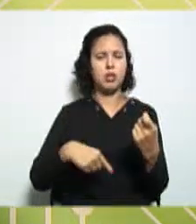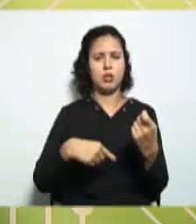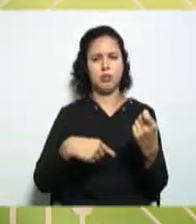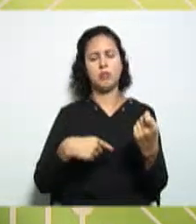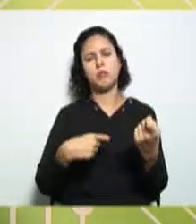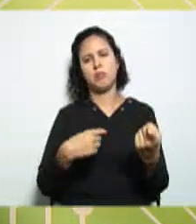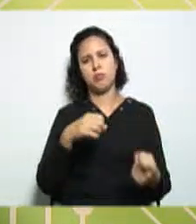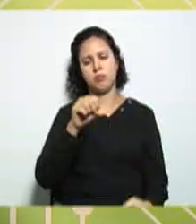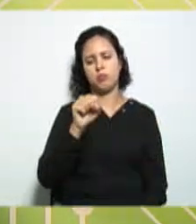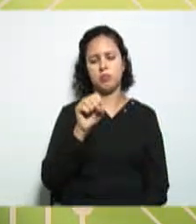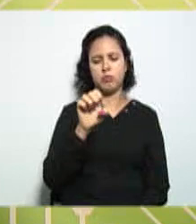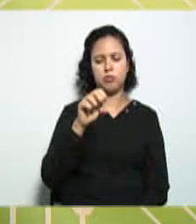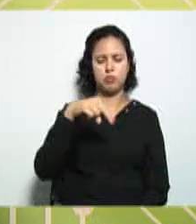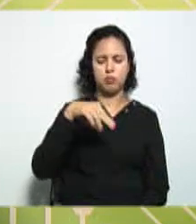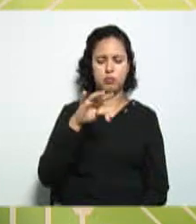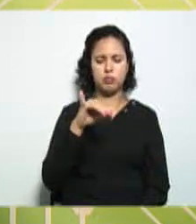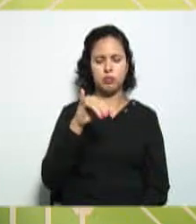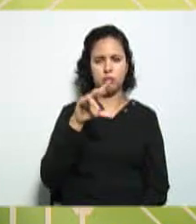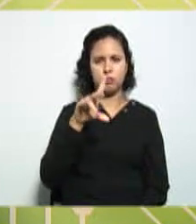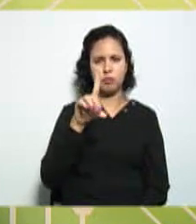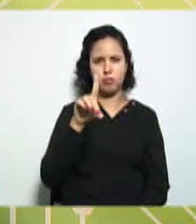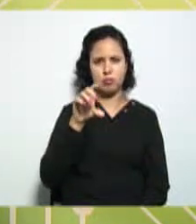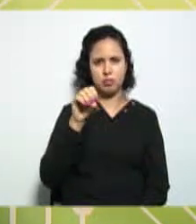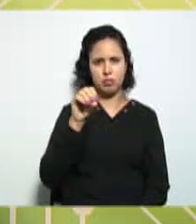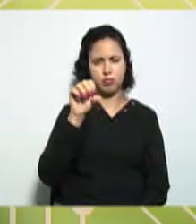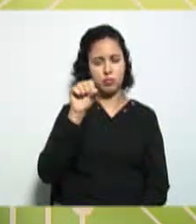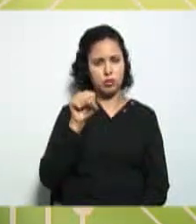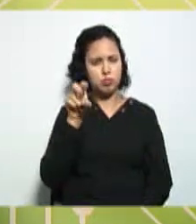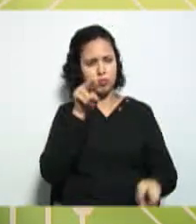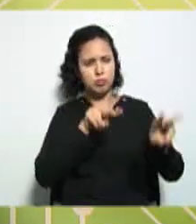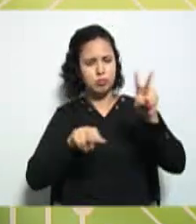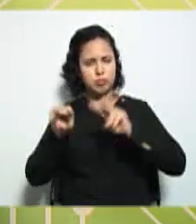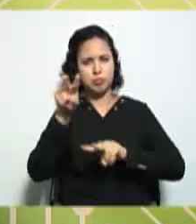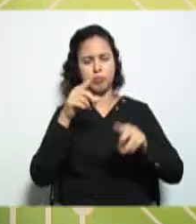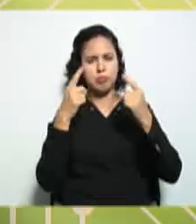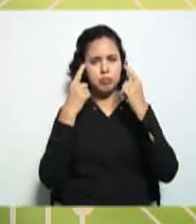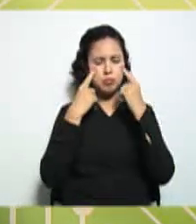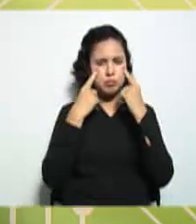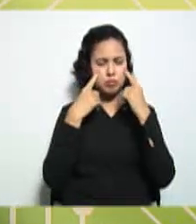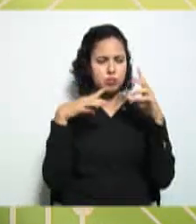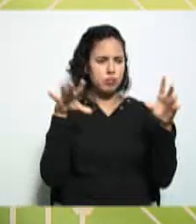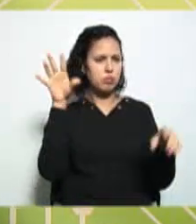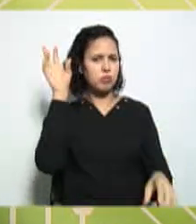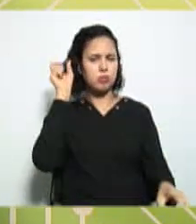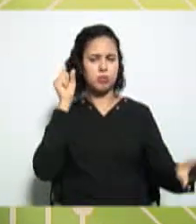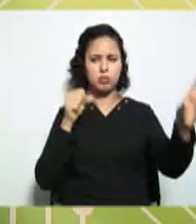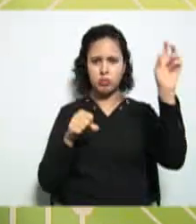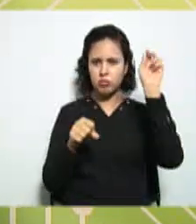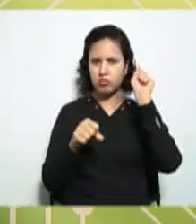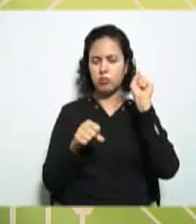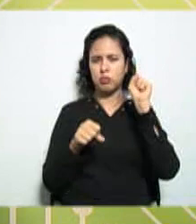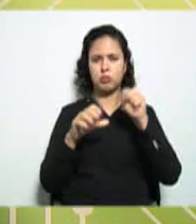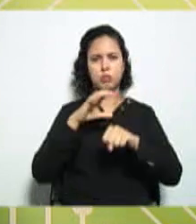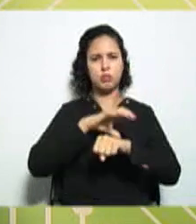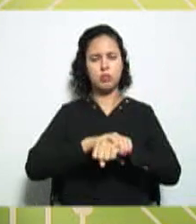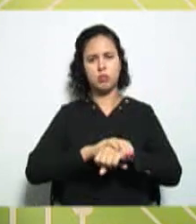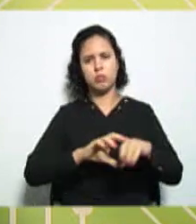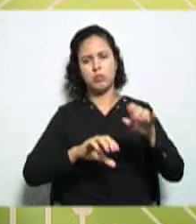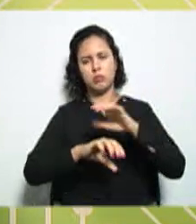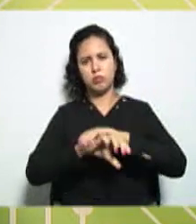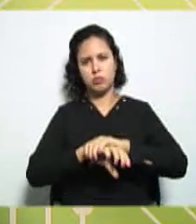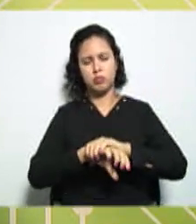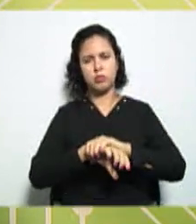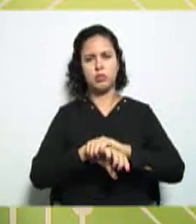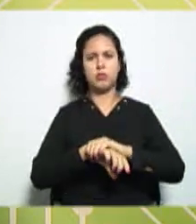Então você passa a observar, às vezes por meio da visão, às vezes por meio da audição, do tato, né,